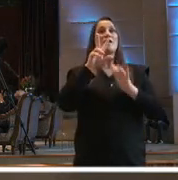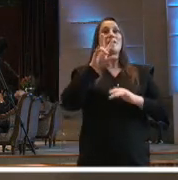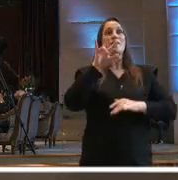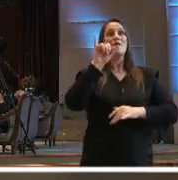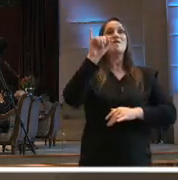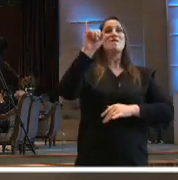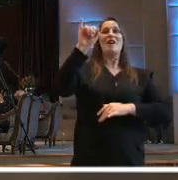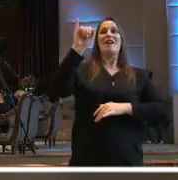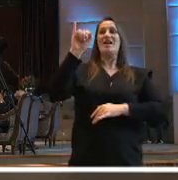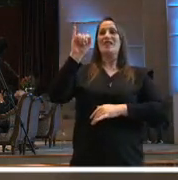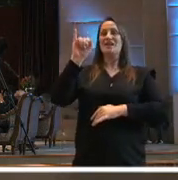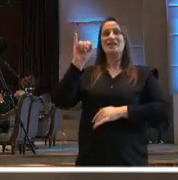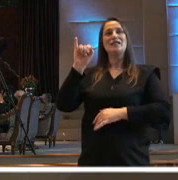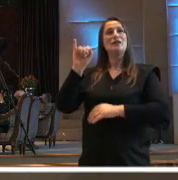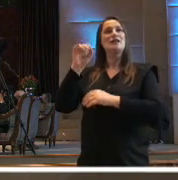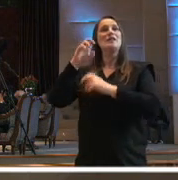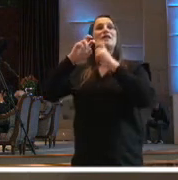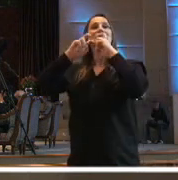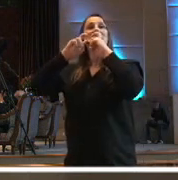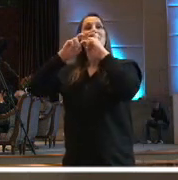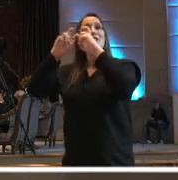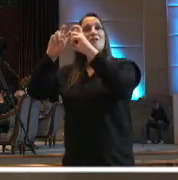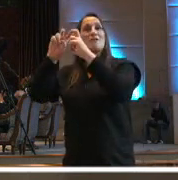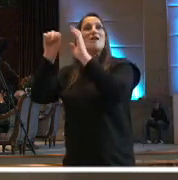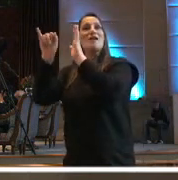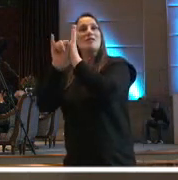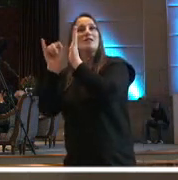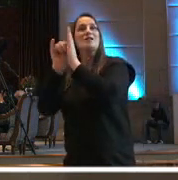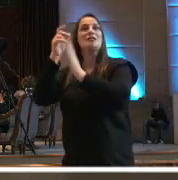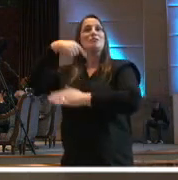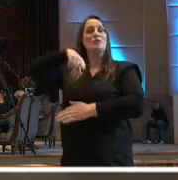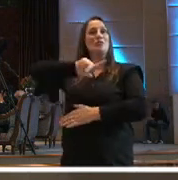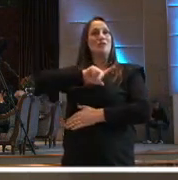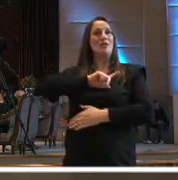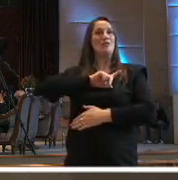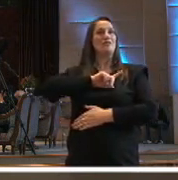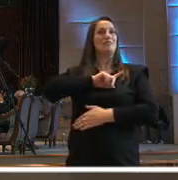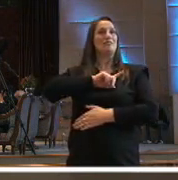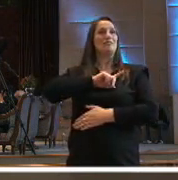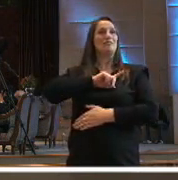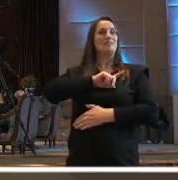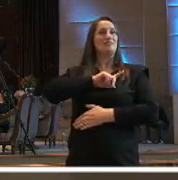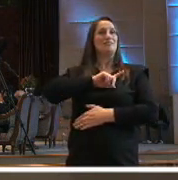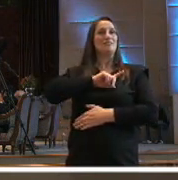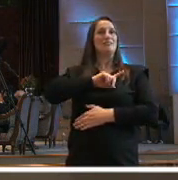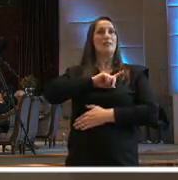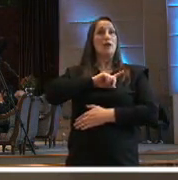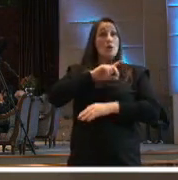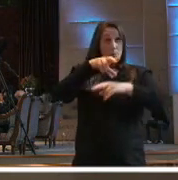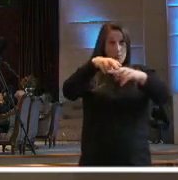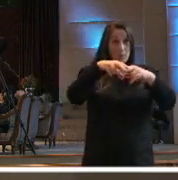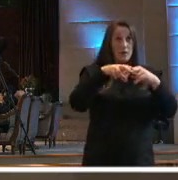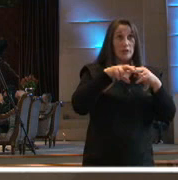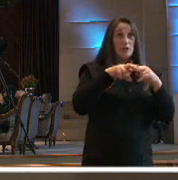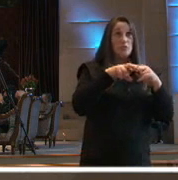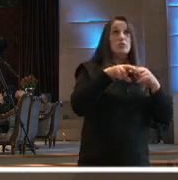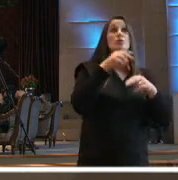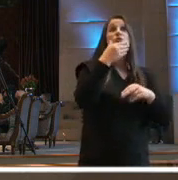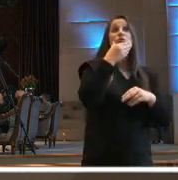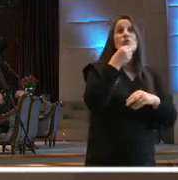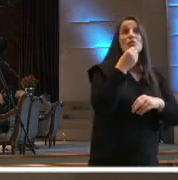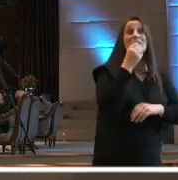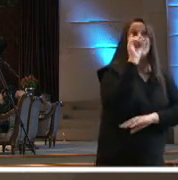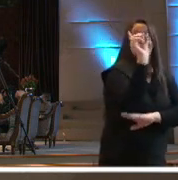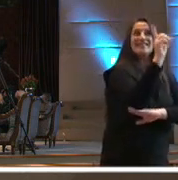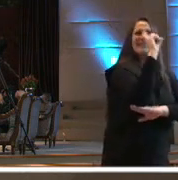falar com o Pai a nosso favor. Por isso, quando Davi estava morrendo de medo e não